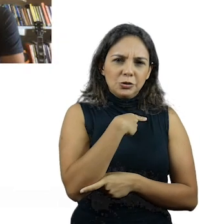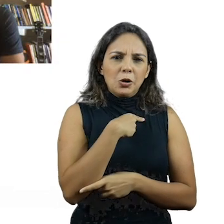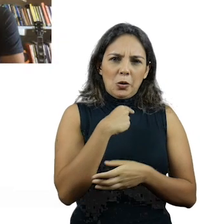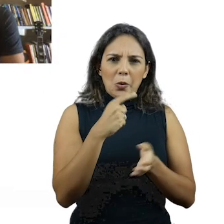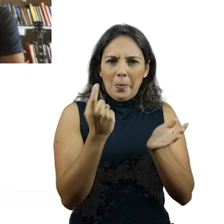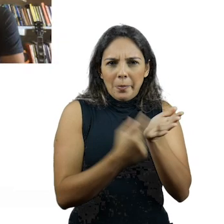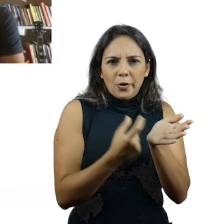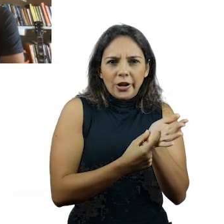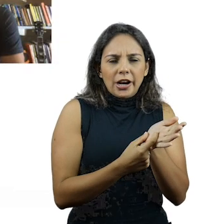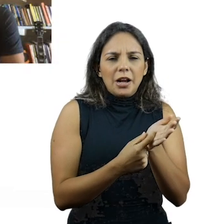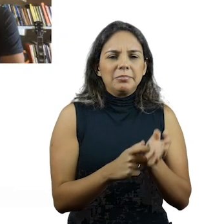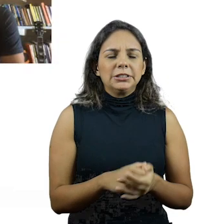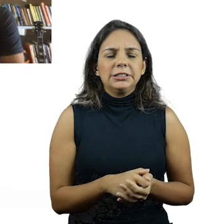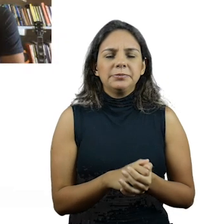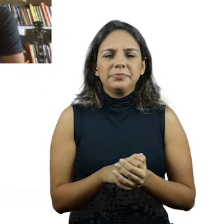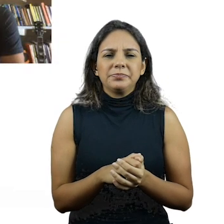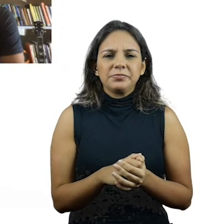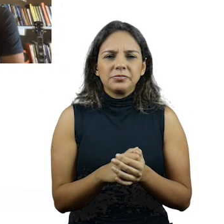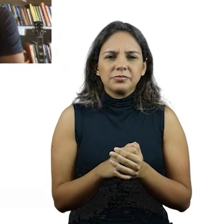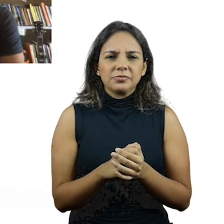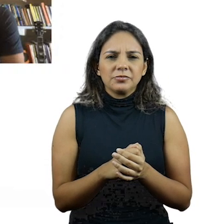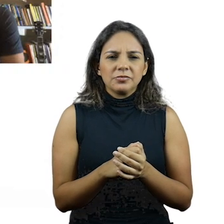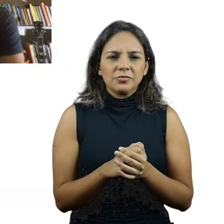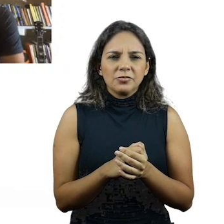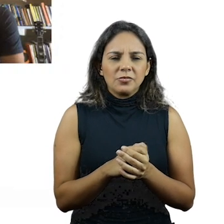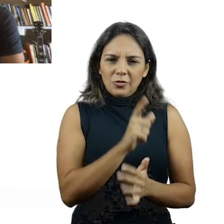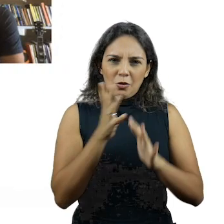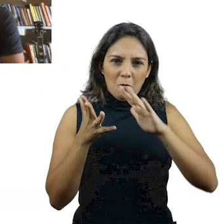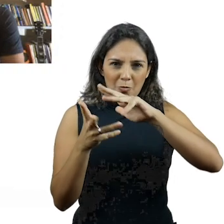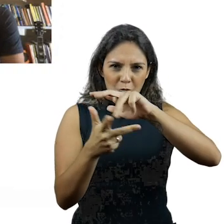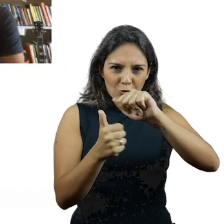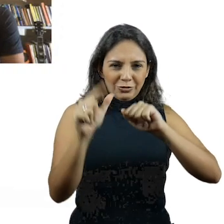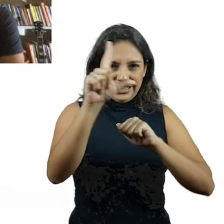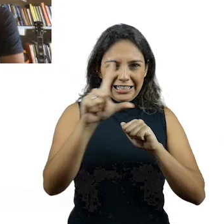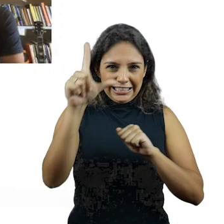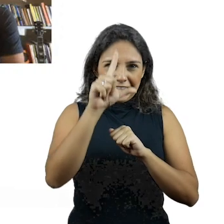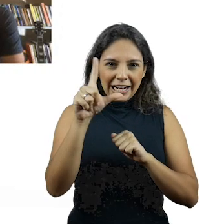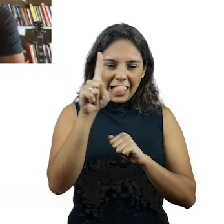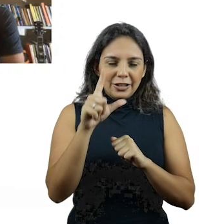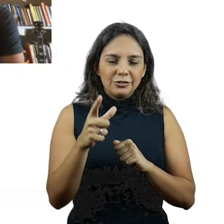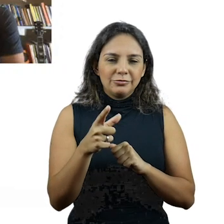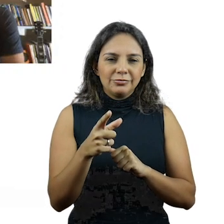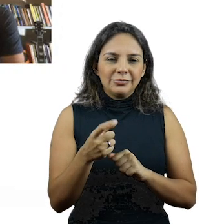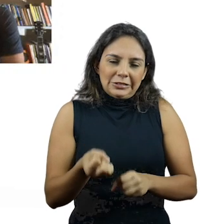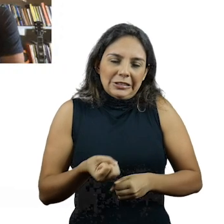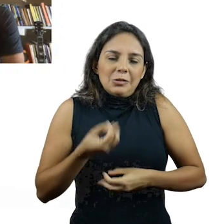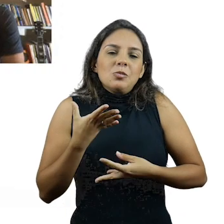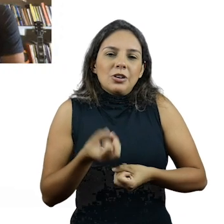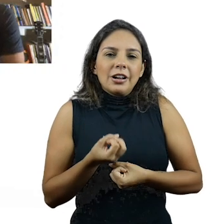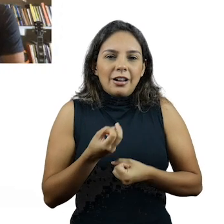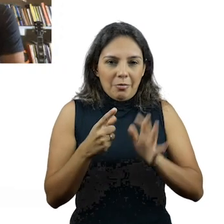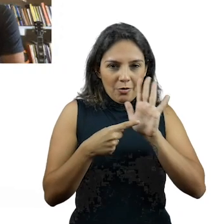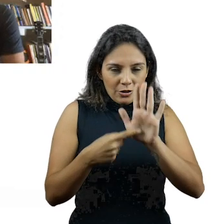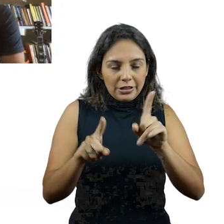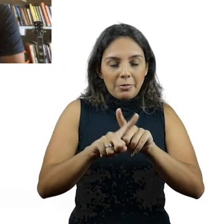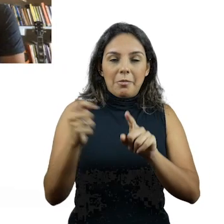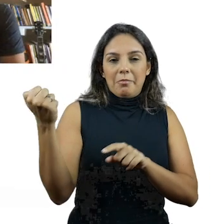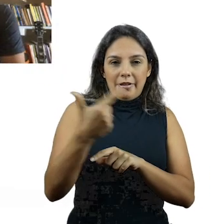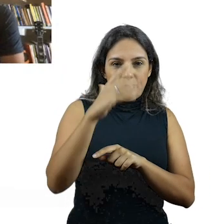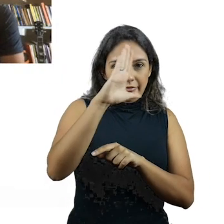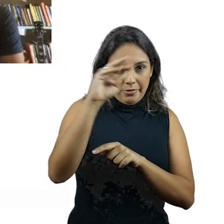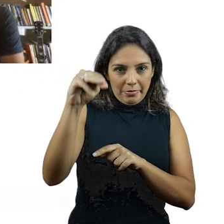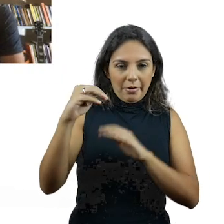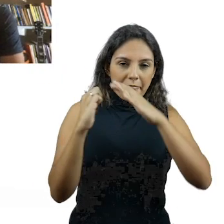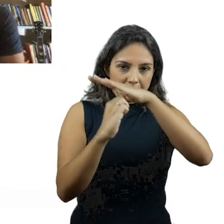possibilitou colocar esse mundo literário em evidência, claro que graças ao patrocínio da